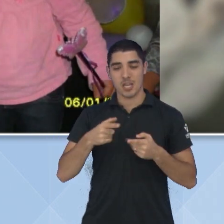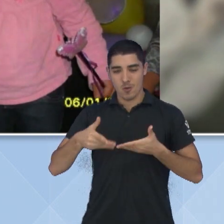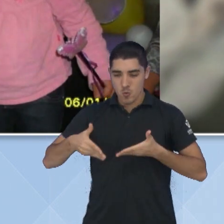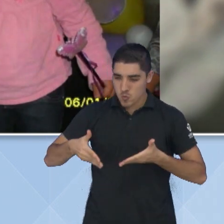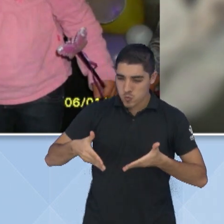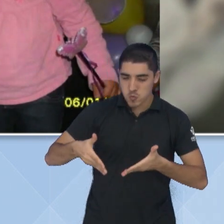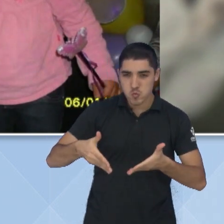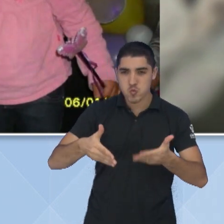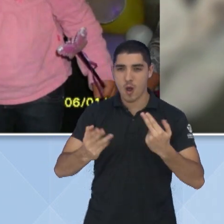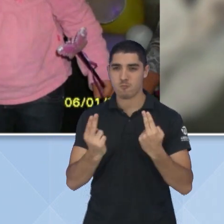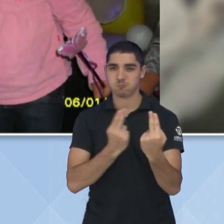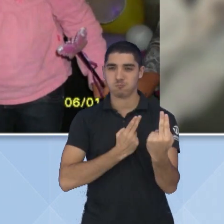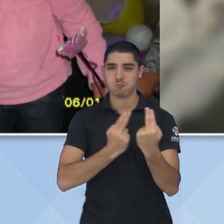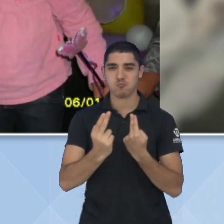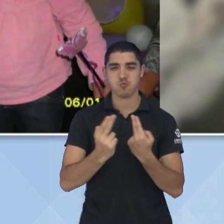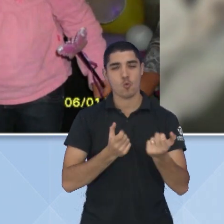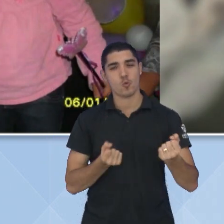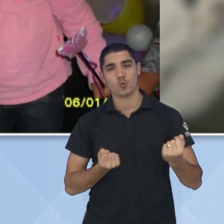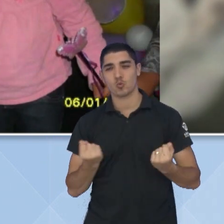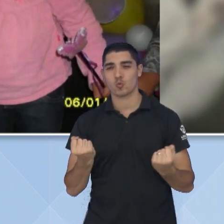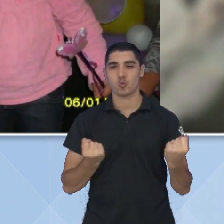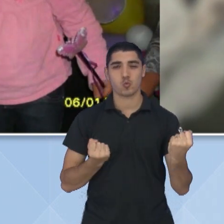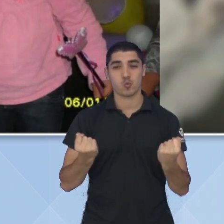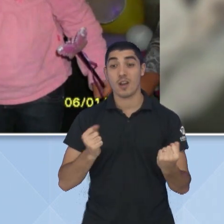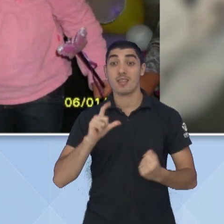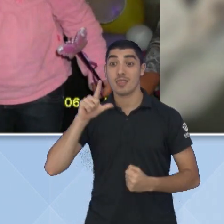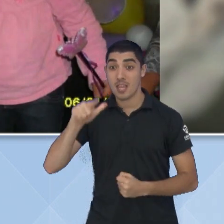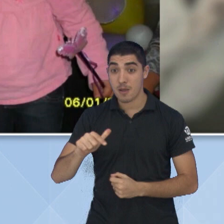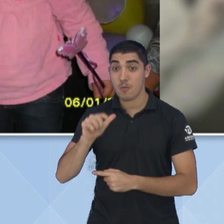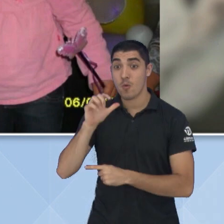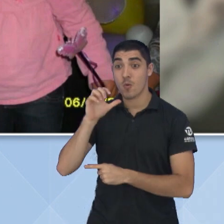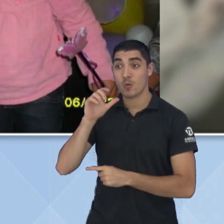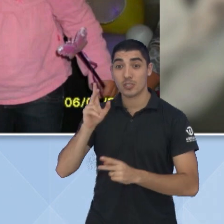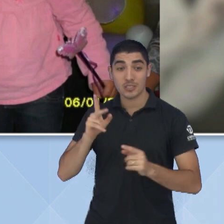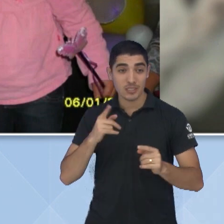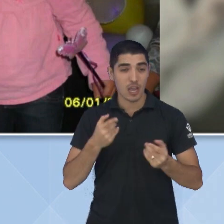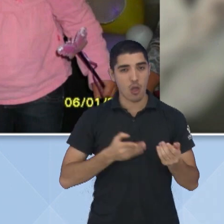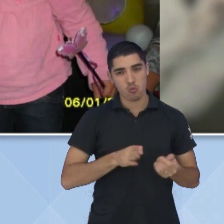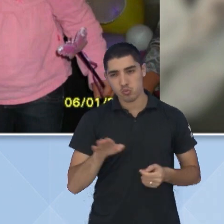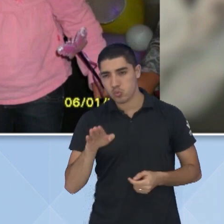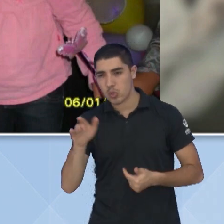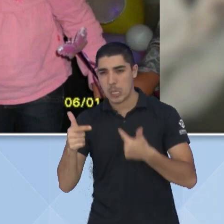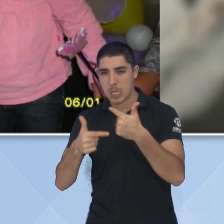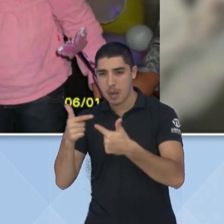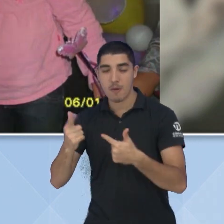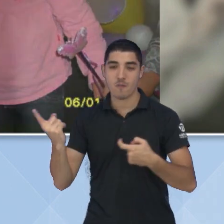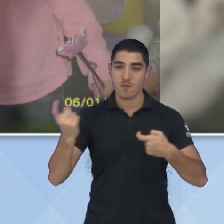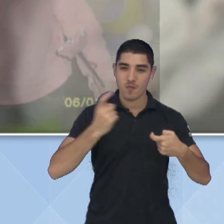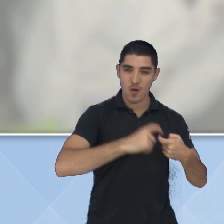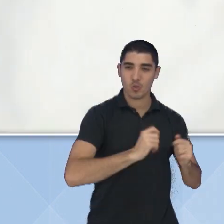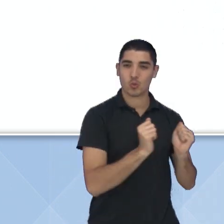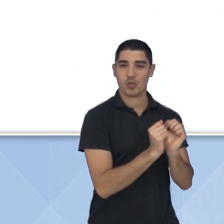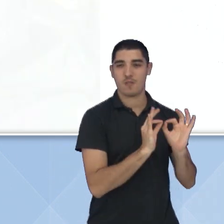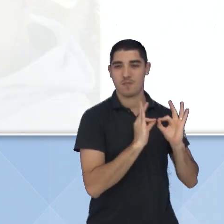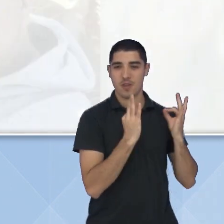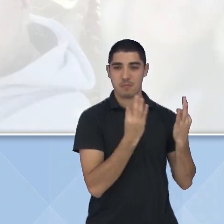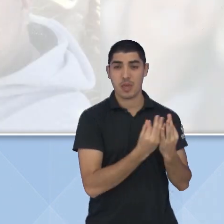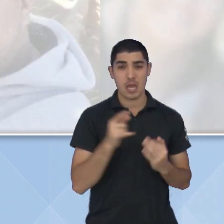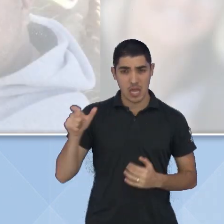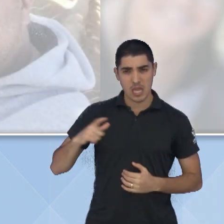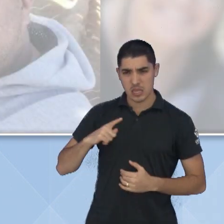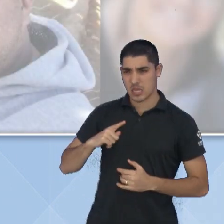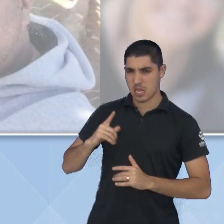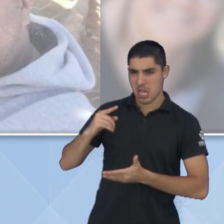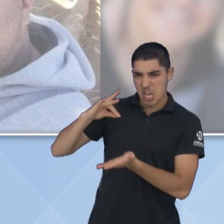estradas e o reencontro com os familiares no fim de cada jornada. Ricardo não tinha inimizades.